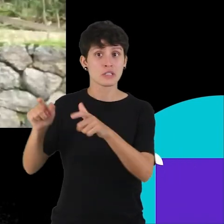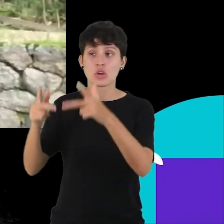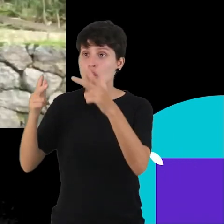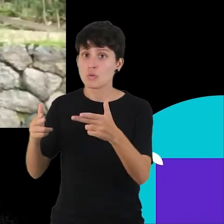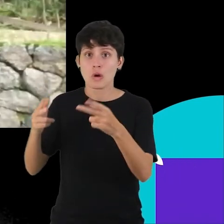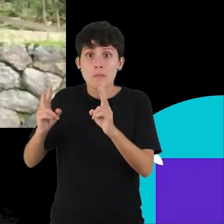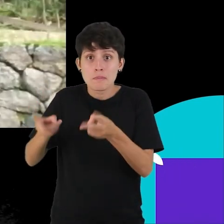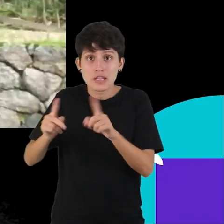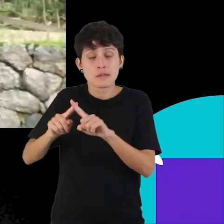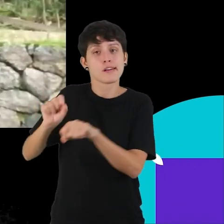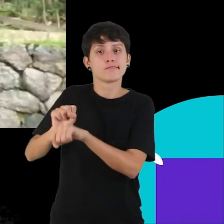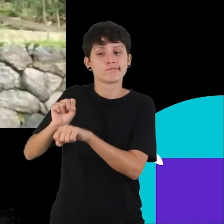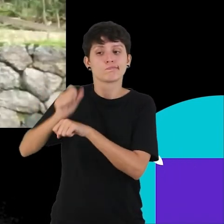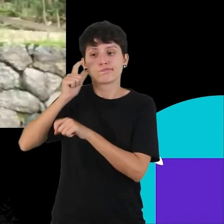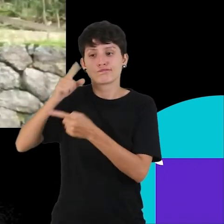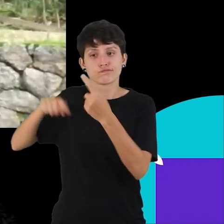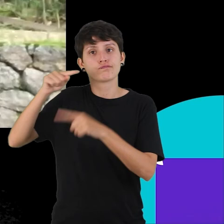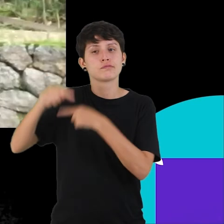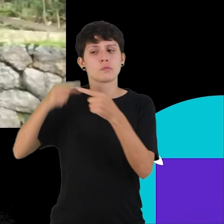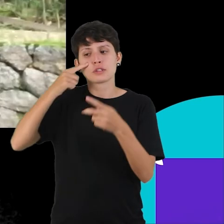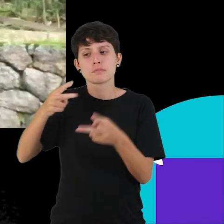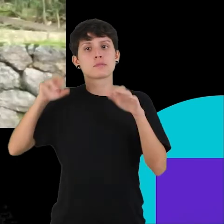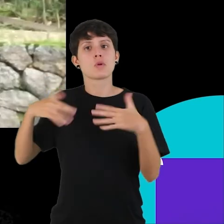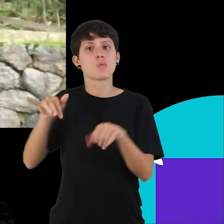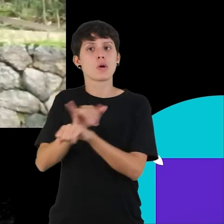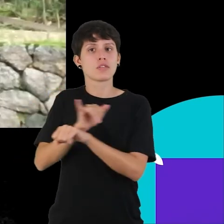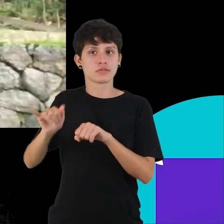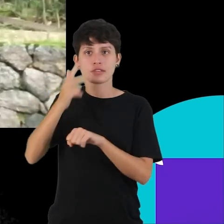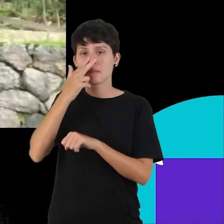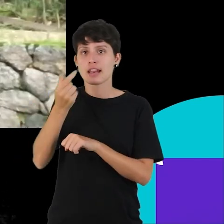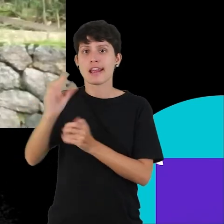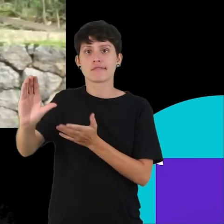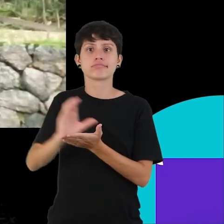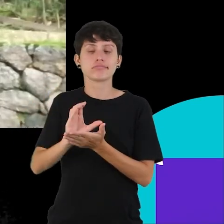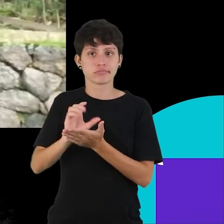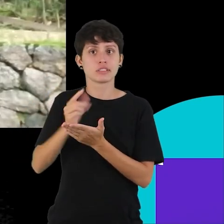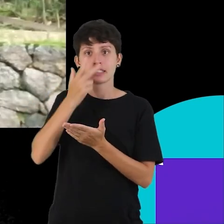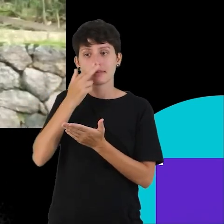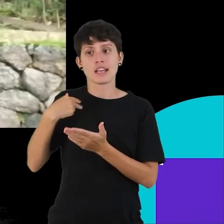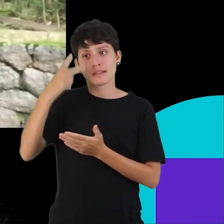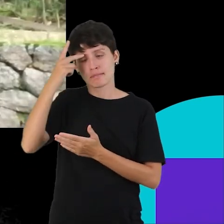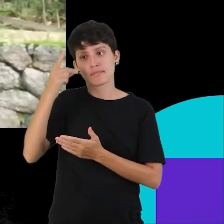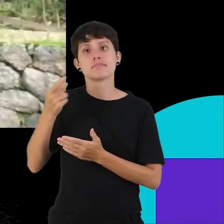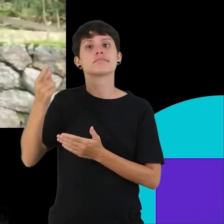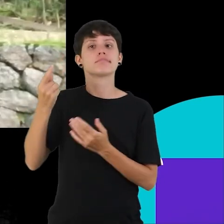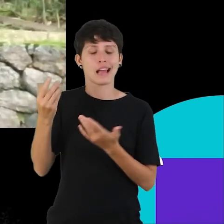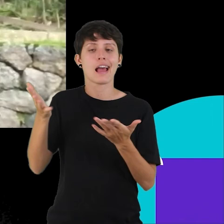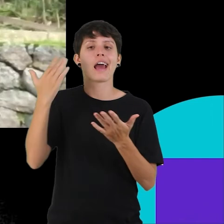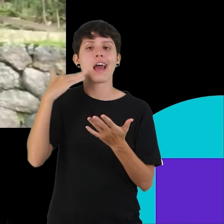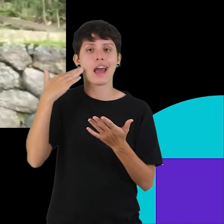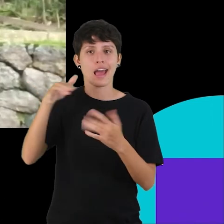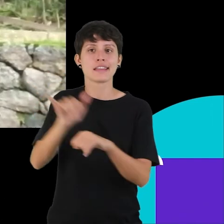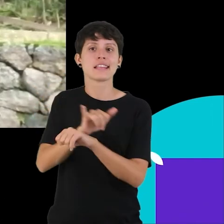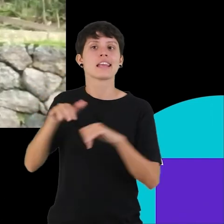agricultores familiares, e uma coisa que a gente percebeu era... Peraí, deixa eu só